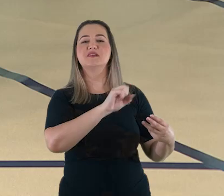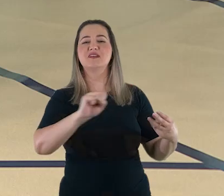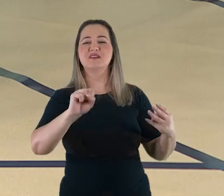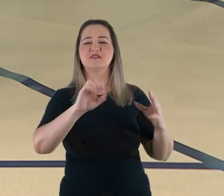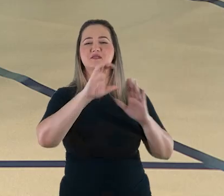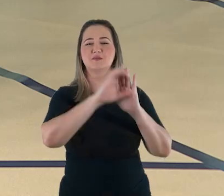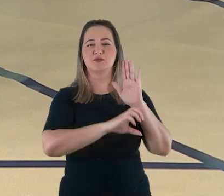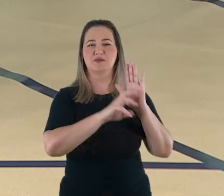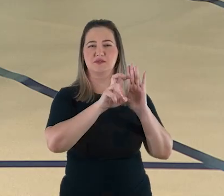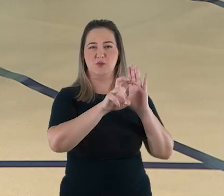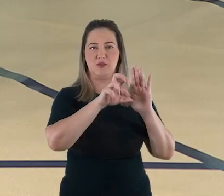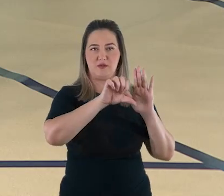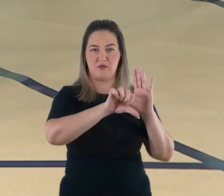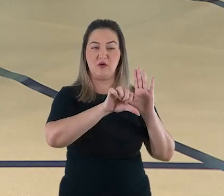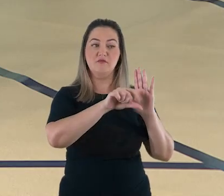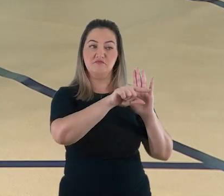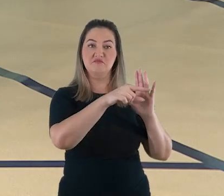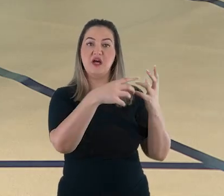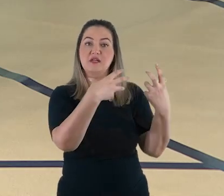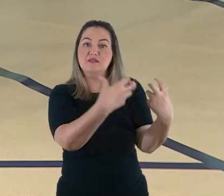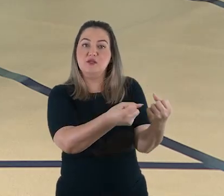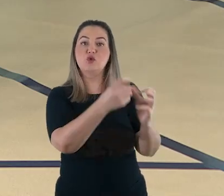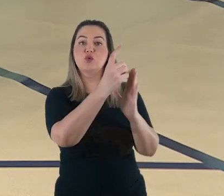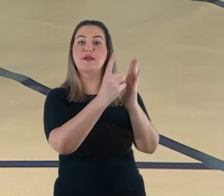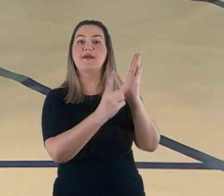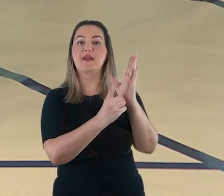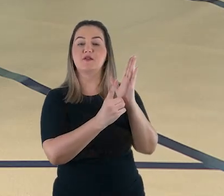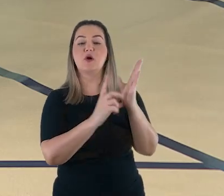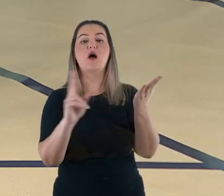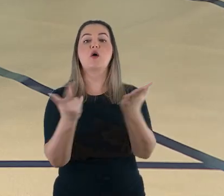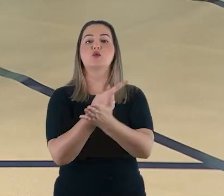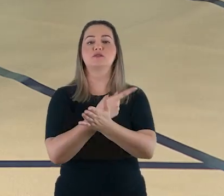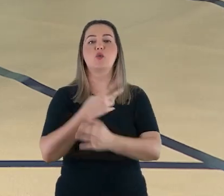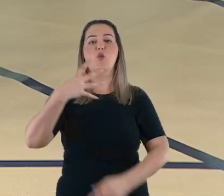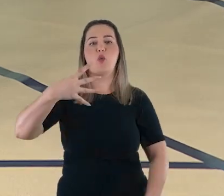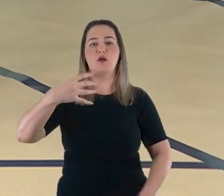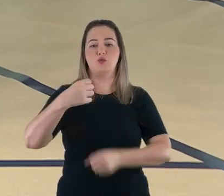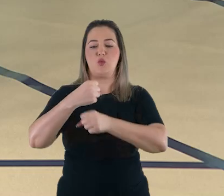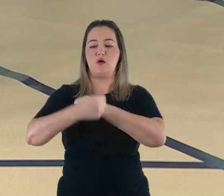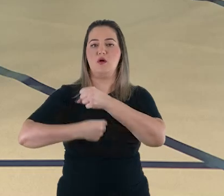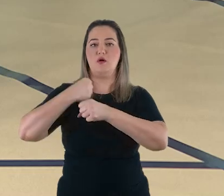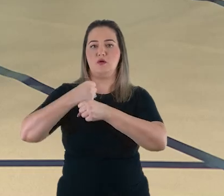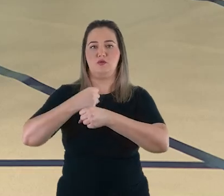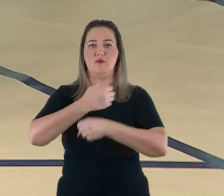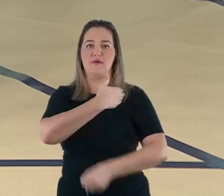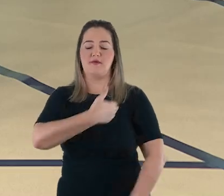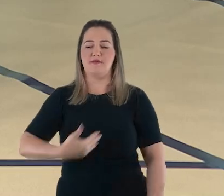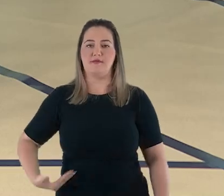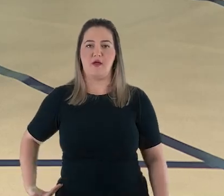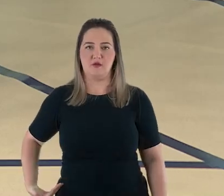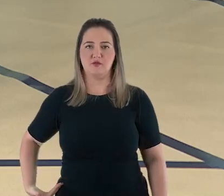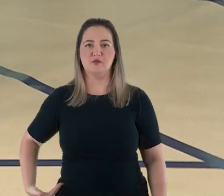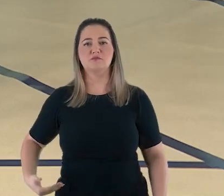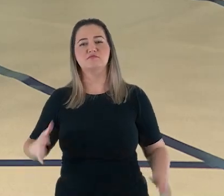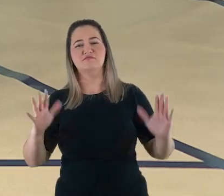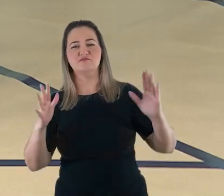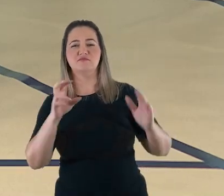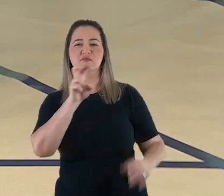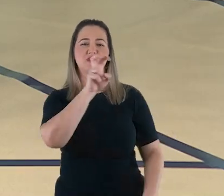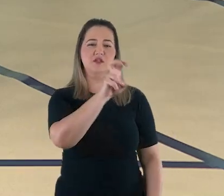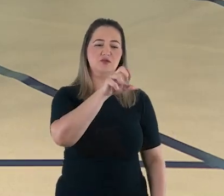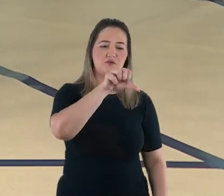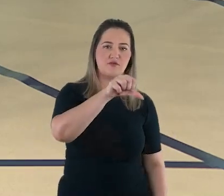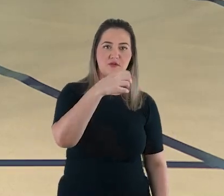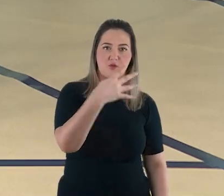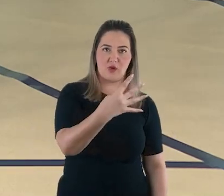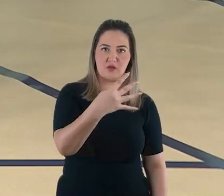acabou aderindo ao decreto do rei. Isto aconteceu no 4º ano do seu reinado, que seria entre 594